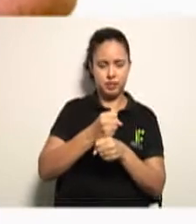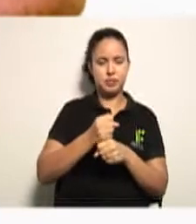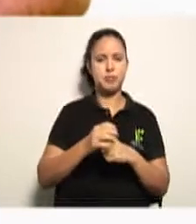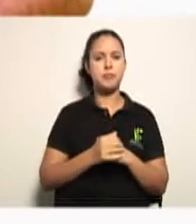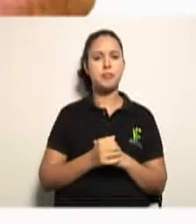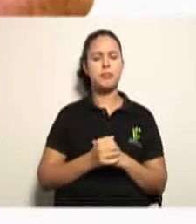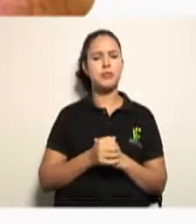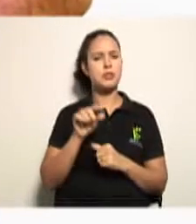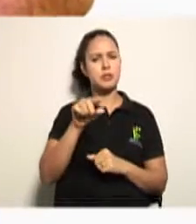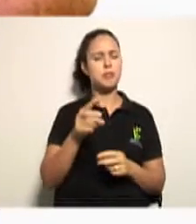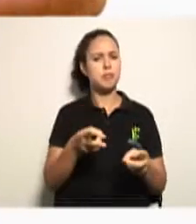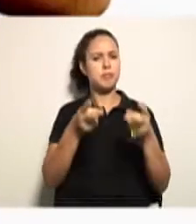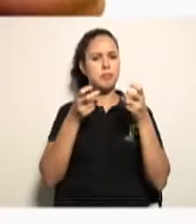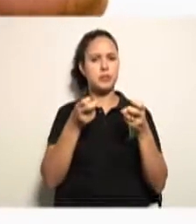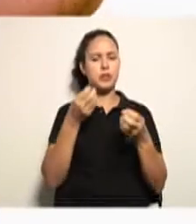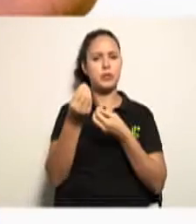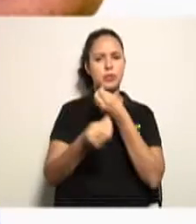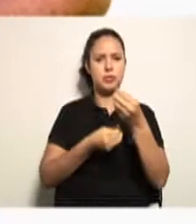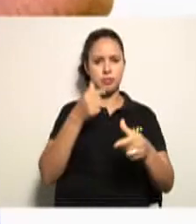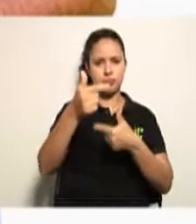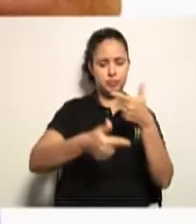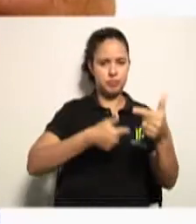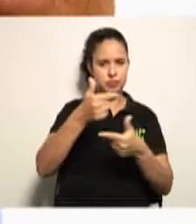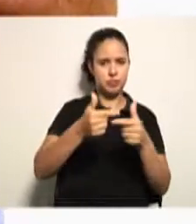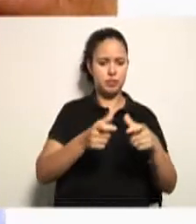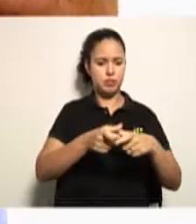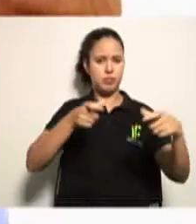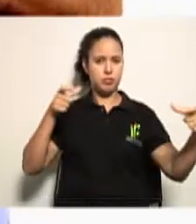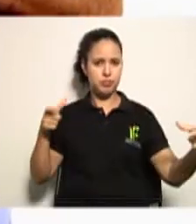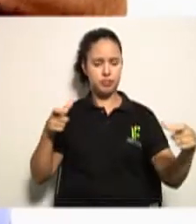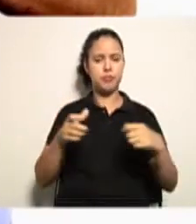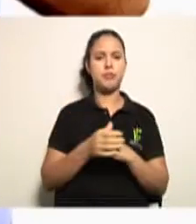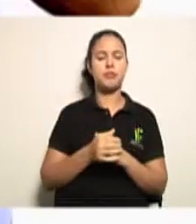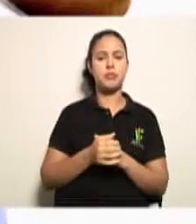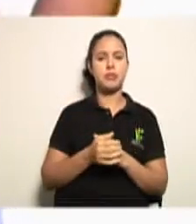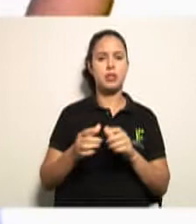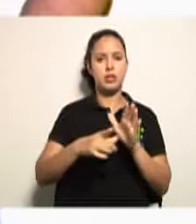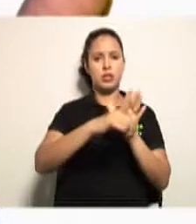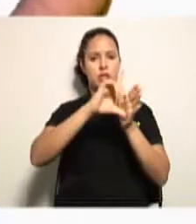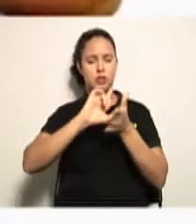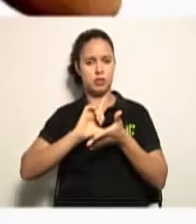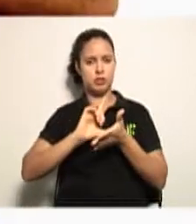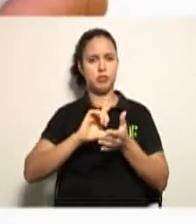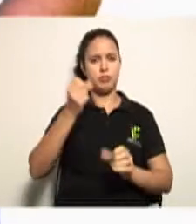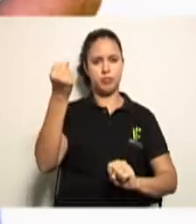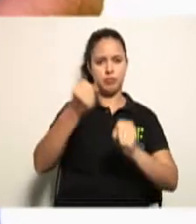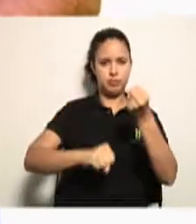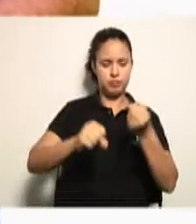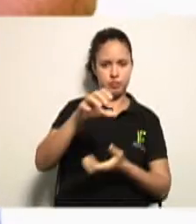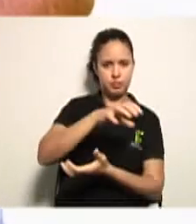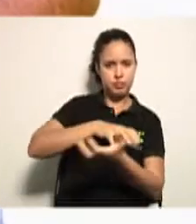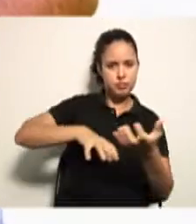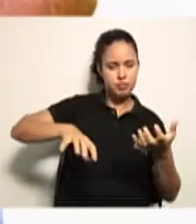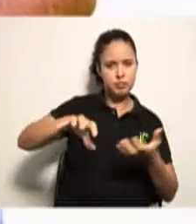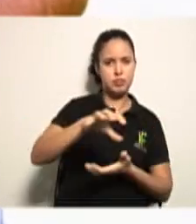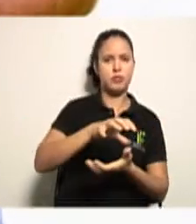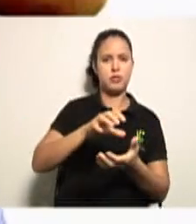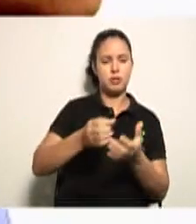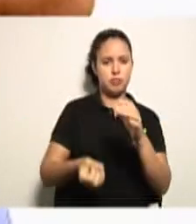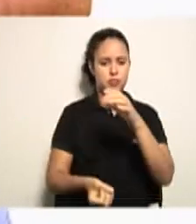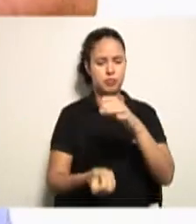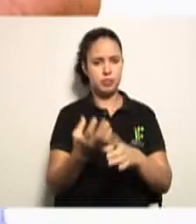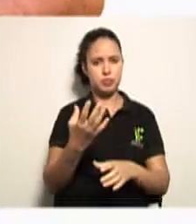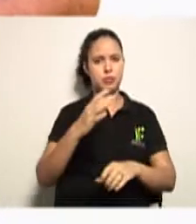vai perceber como o trabalho se intensificou. Veja que antes da Revolução Industrial, o processo produtivo era feito de